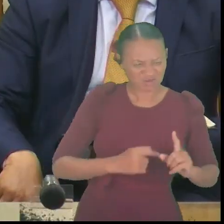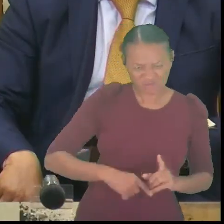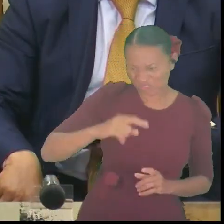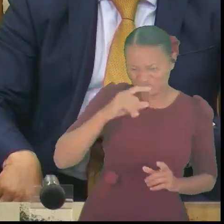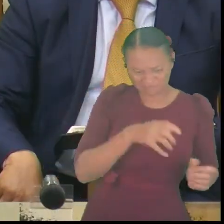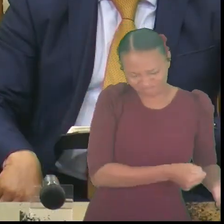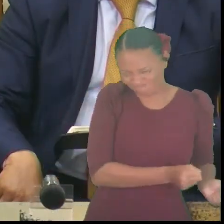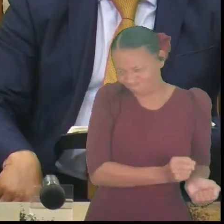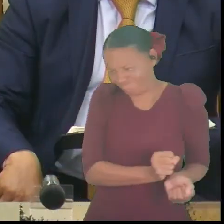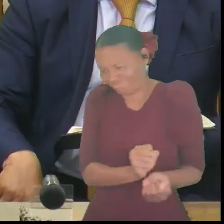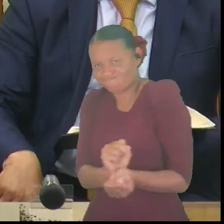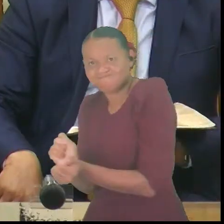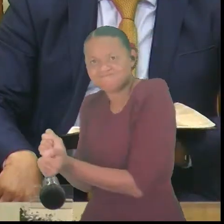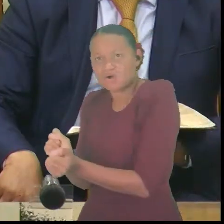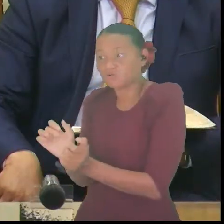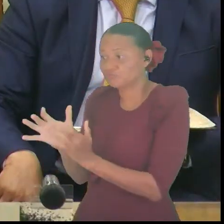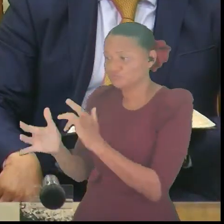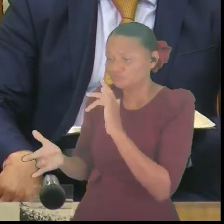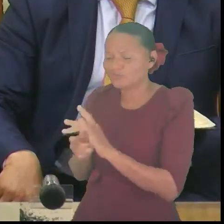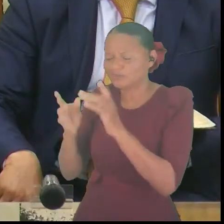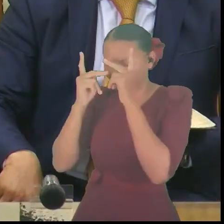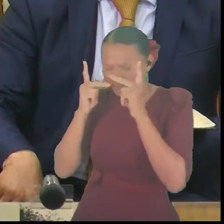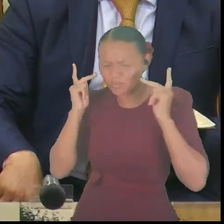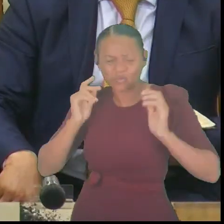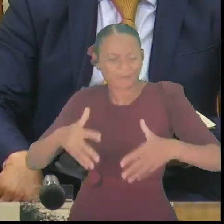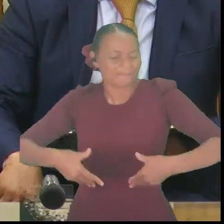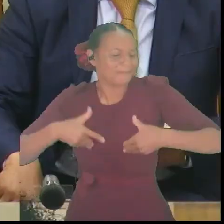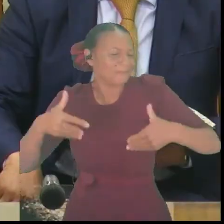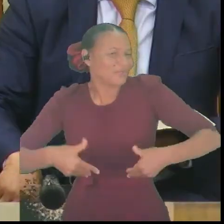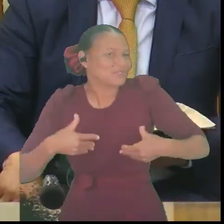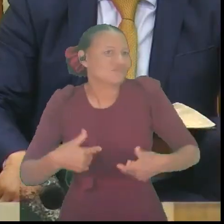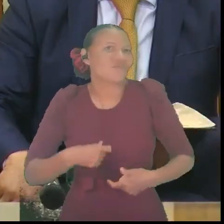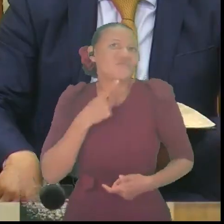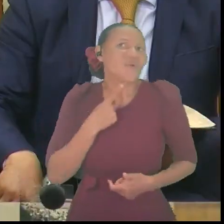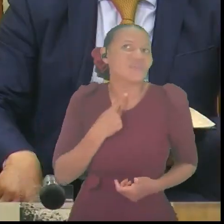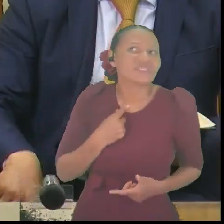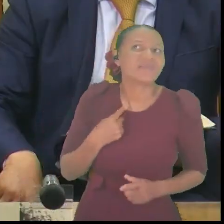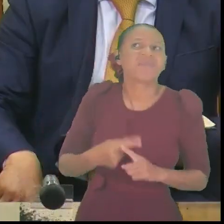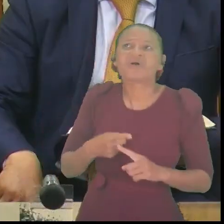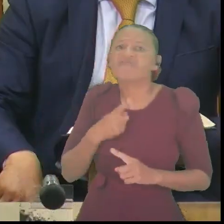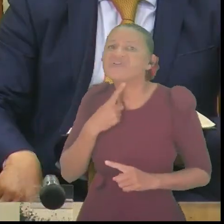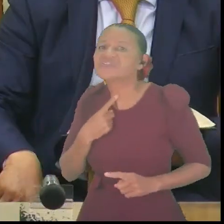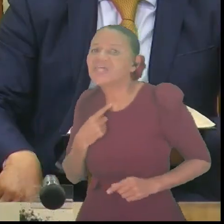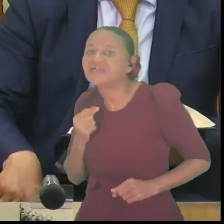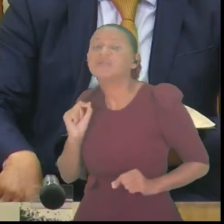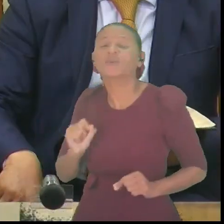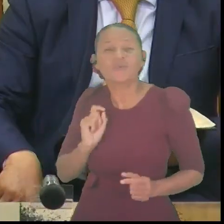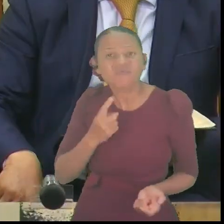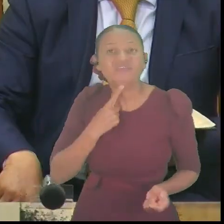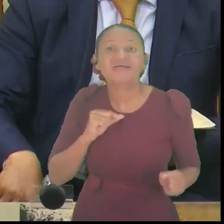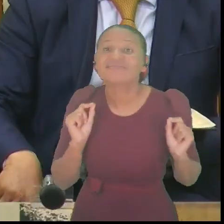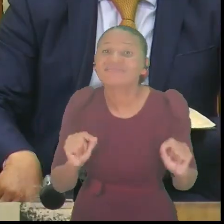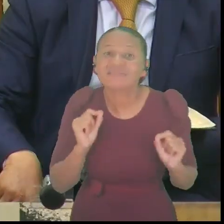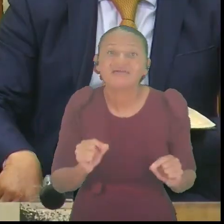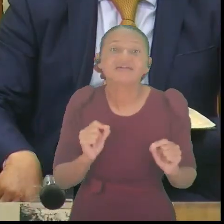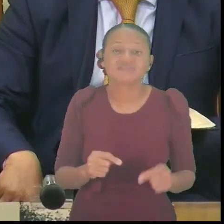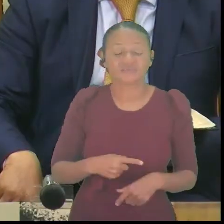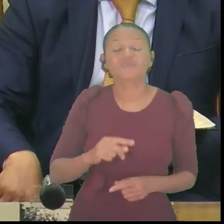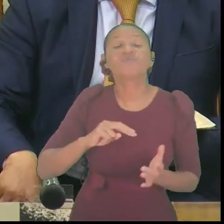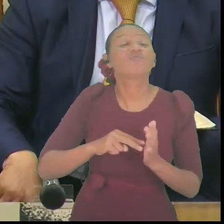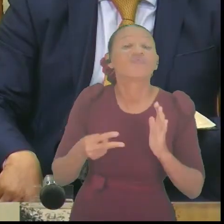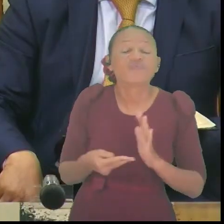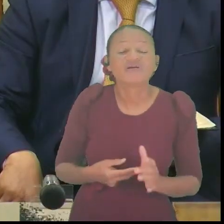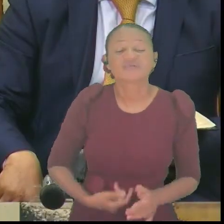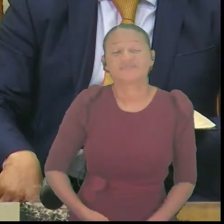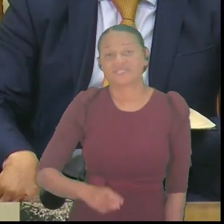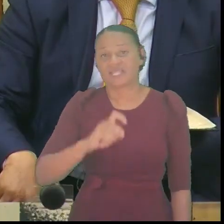eles fizeram isso? Qual foi a motivação que levou eles a fazer isso? A motivação que os levou a fazer isso foi inveja,